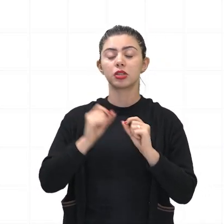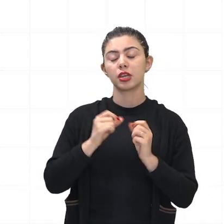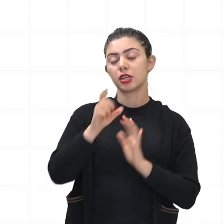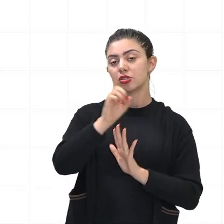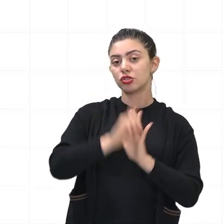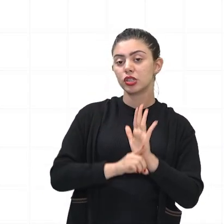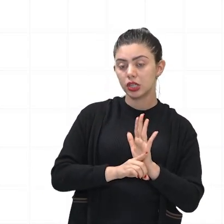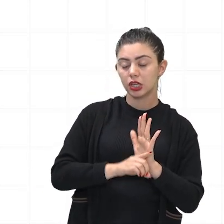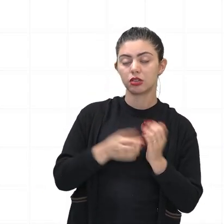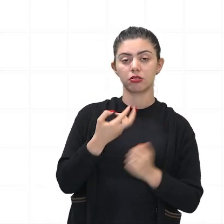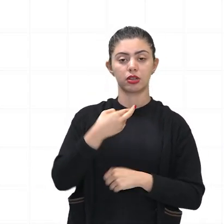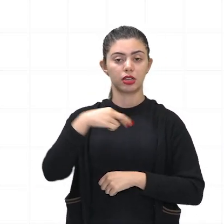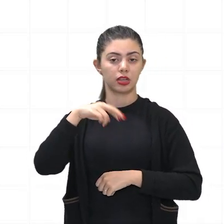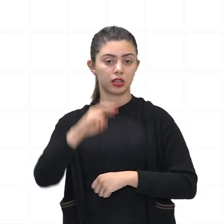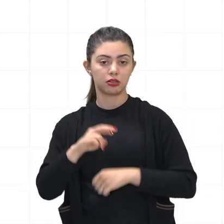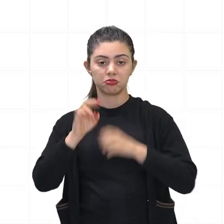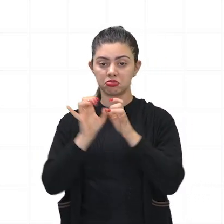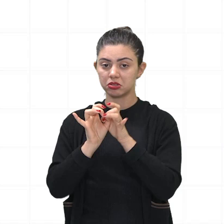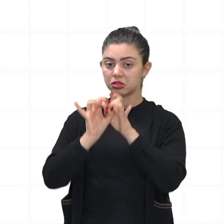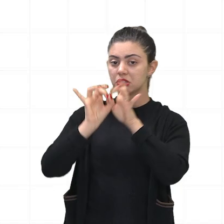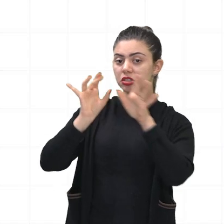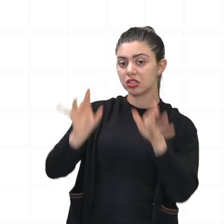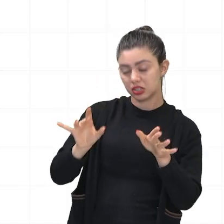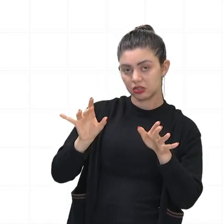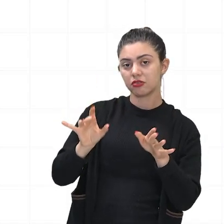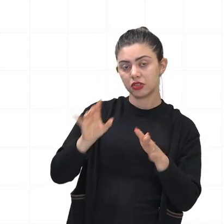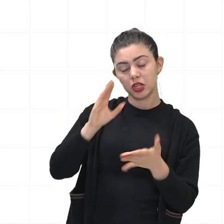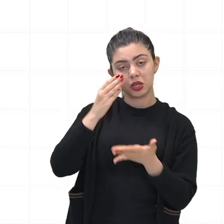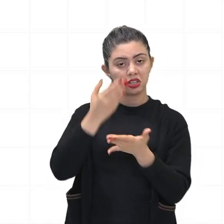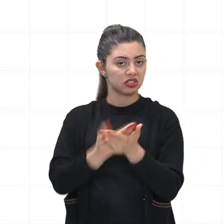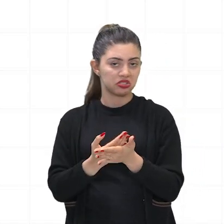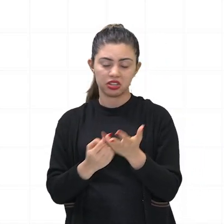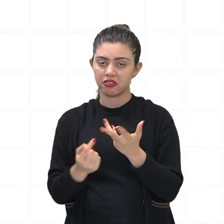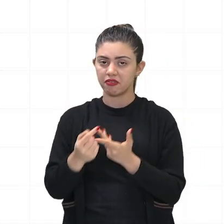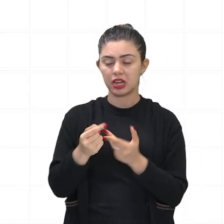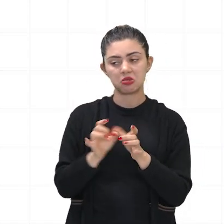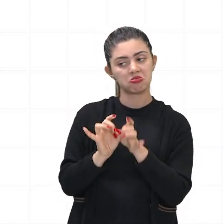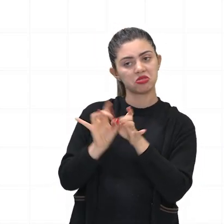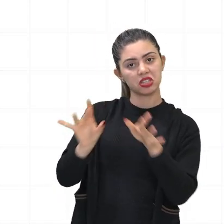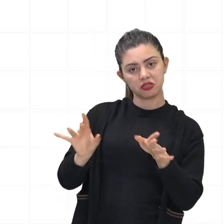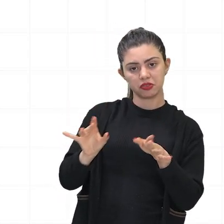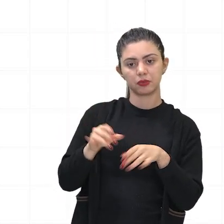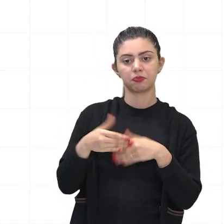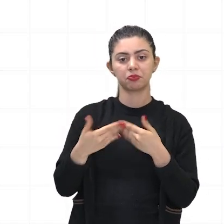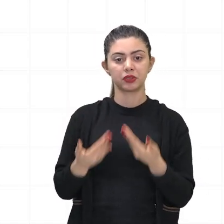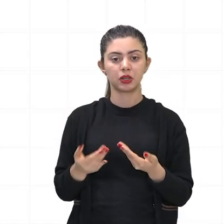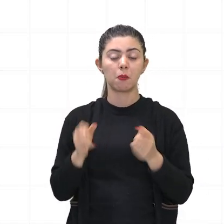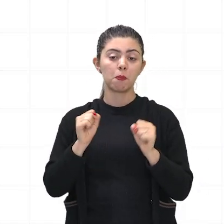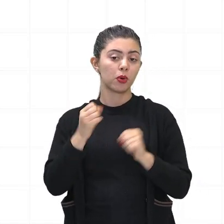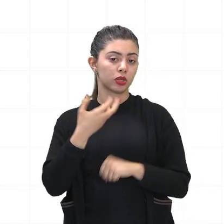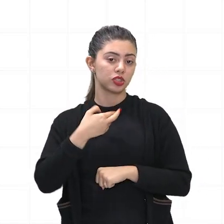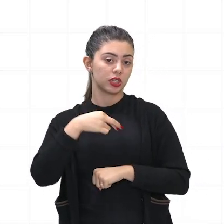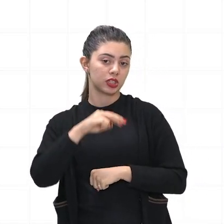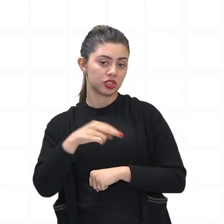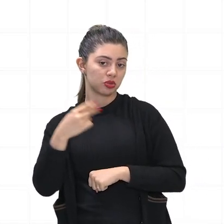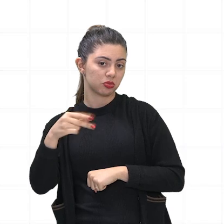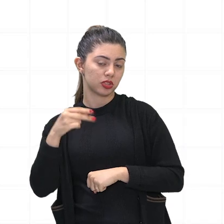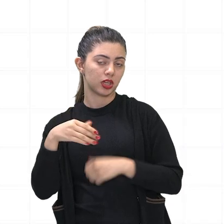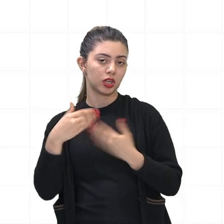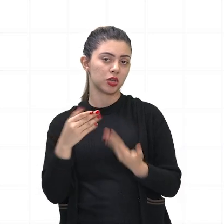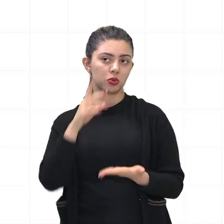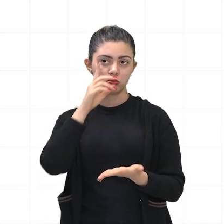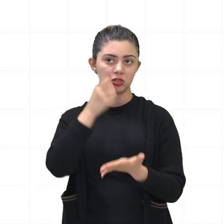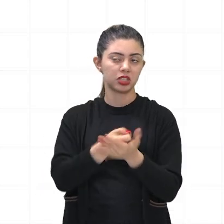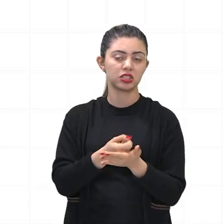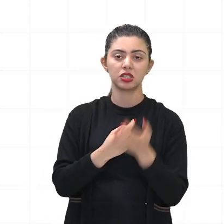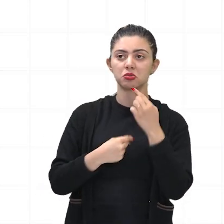de pensamento, de consciência e de religião. Esse direito implica a liberdade de ter uma religião ou qualquer